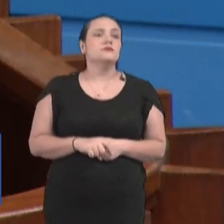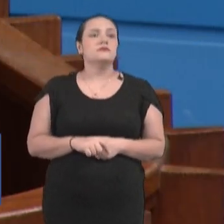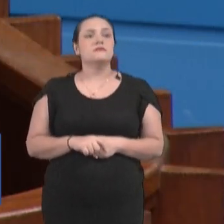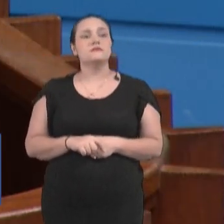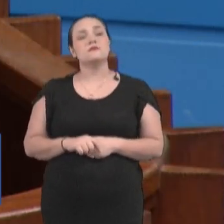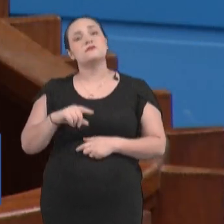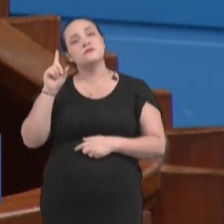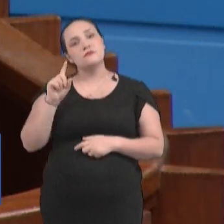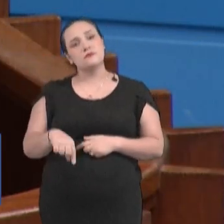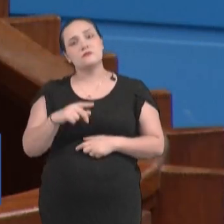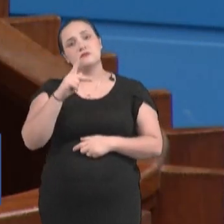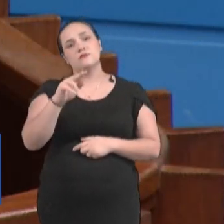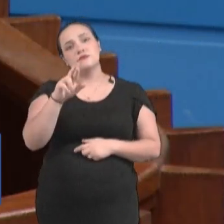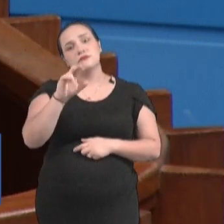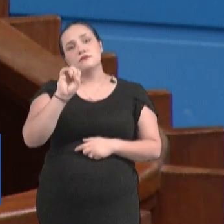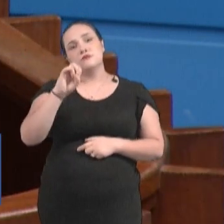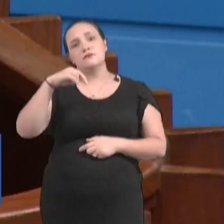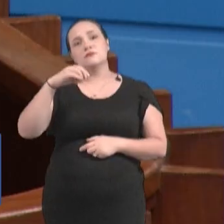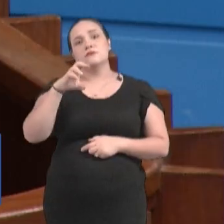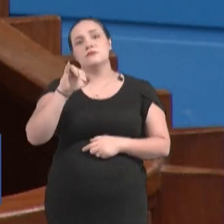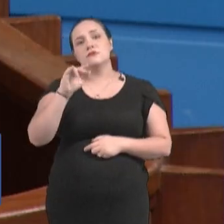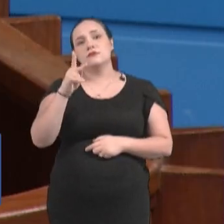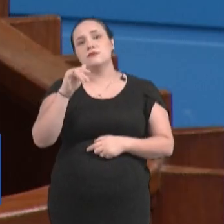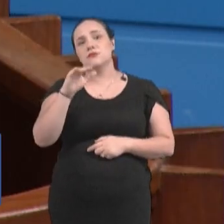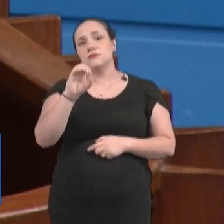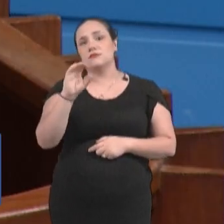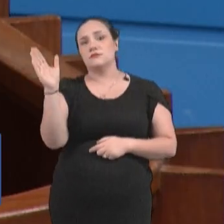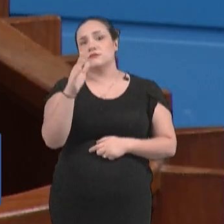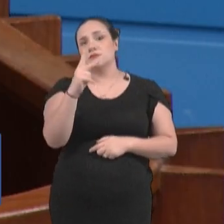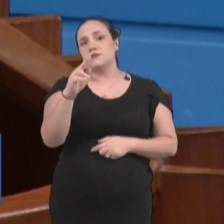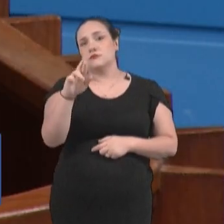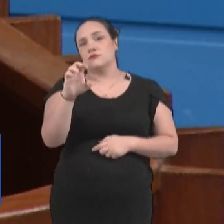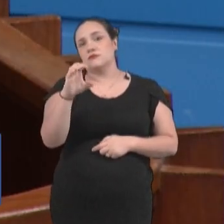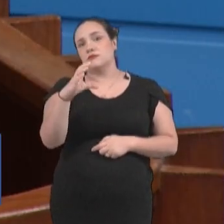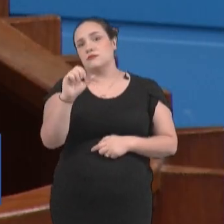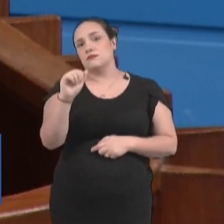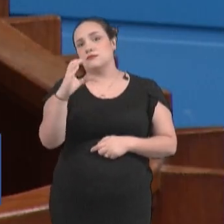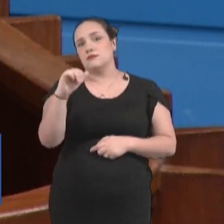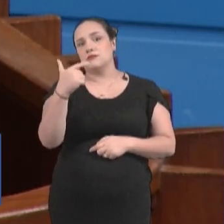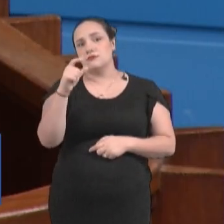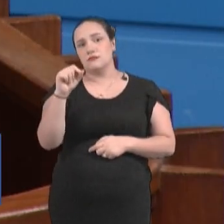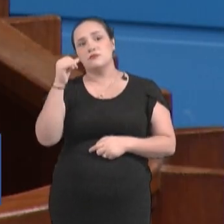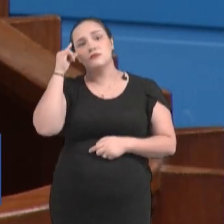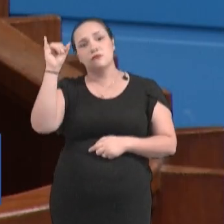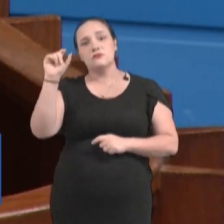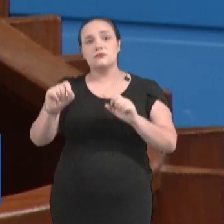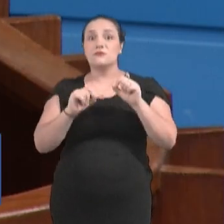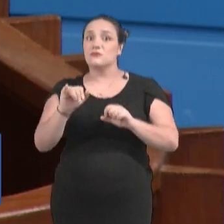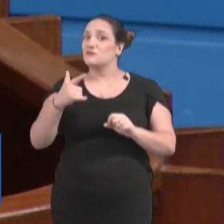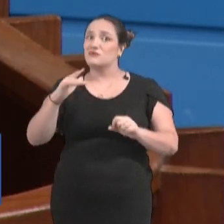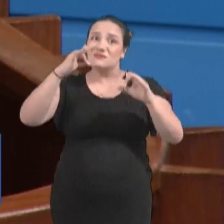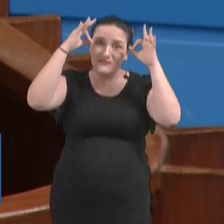o princípio da precaução, que diz que, na ausência de certeza científica, impõe-se a conduta